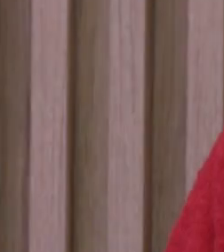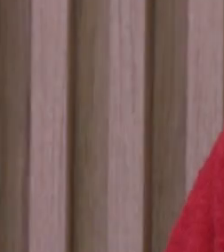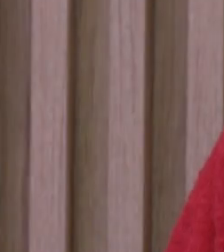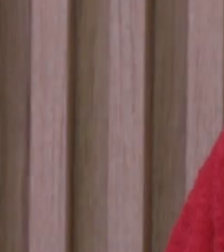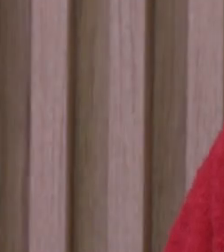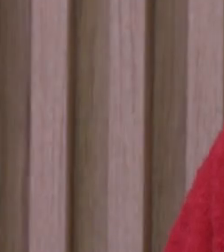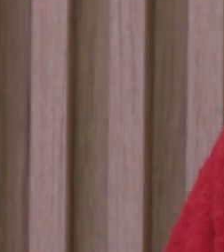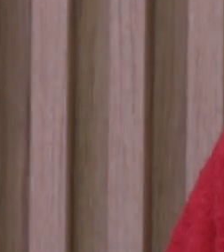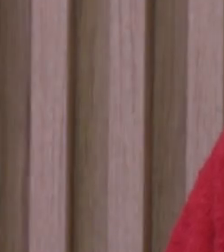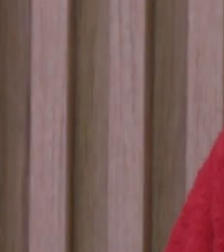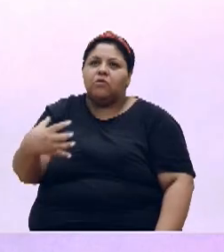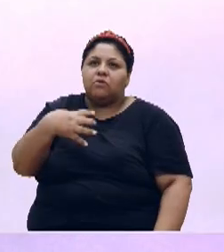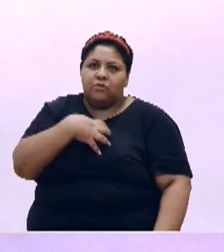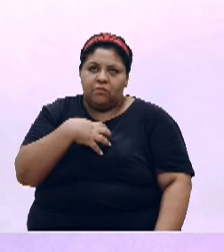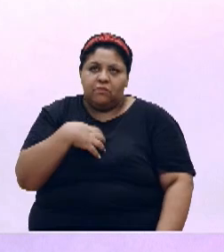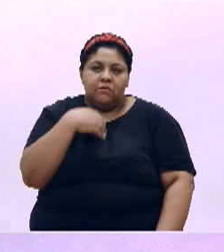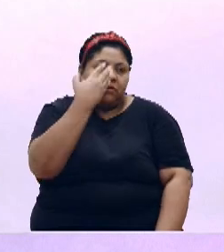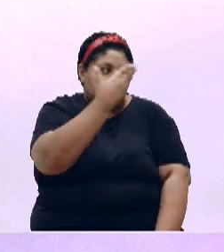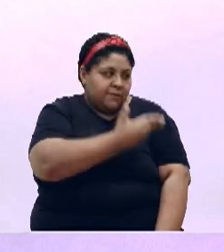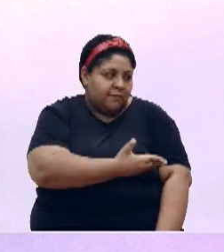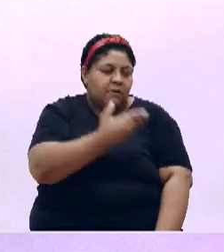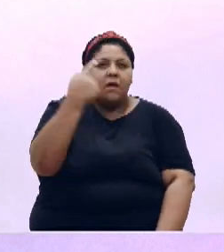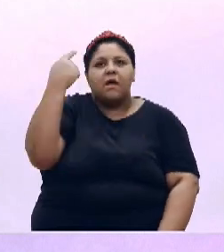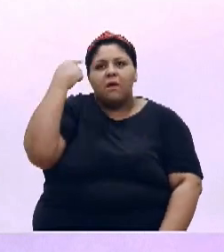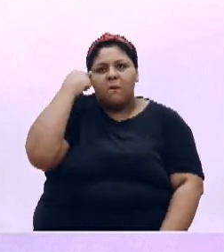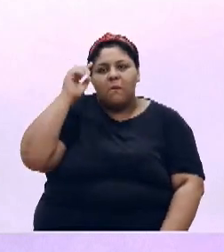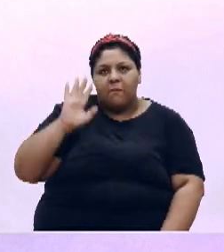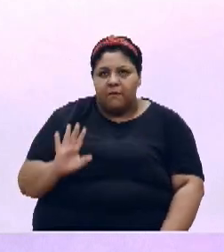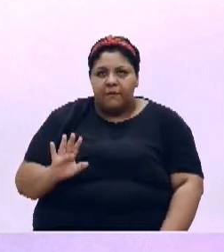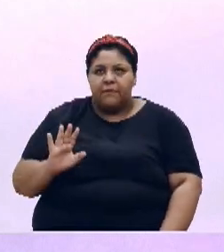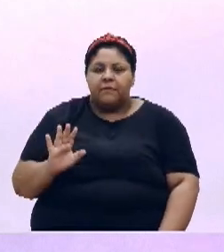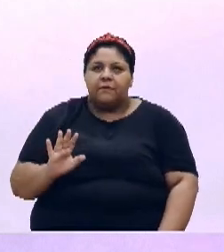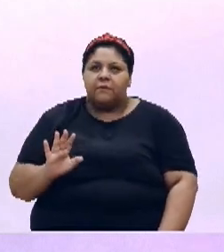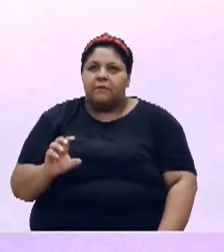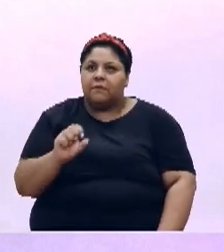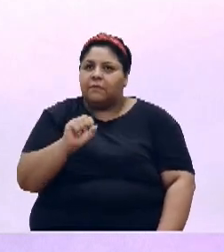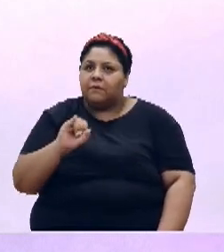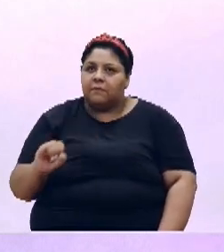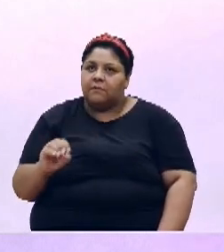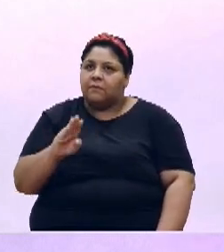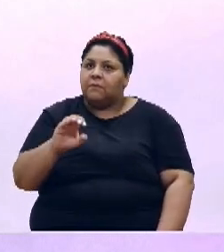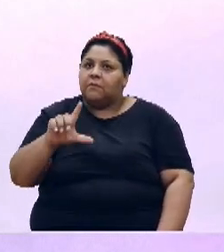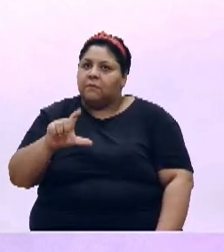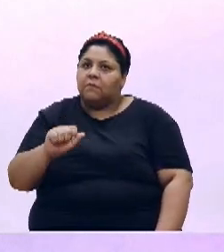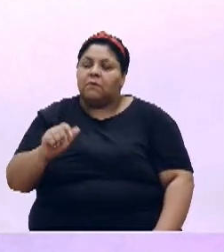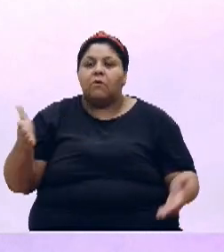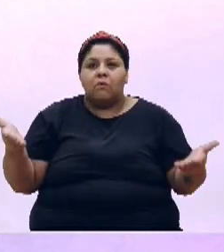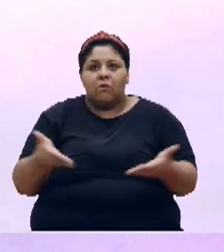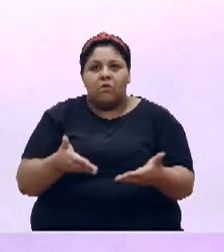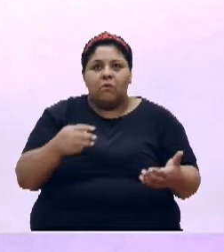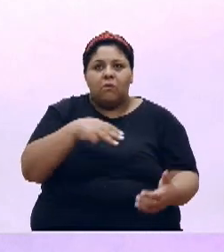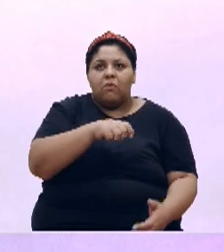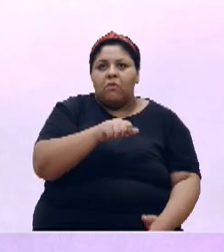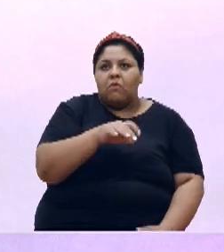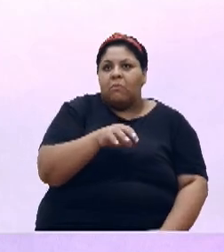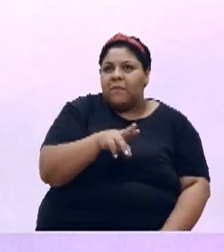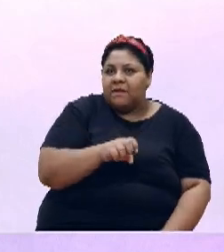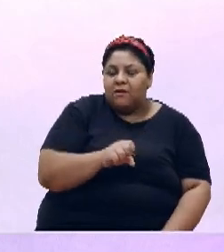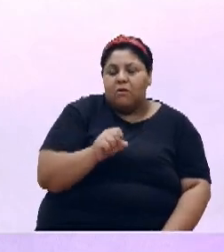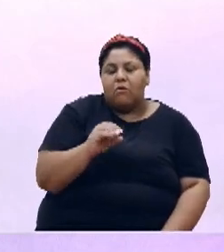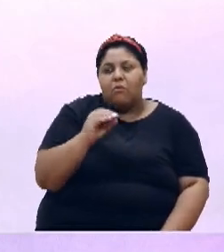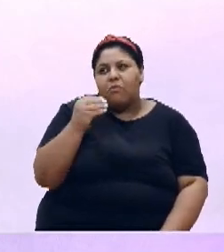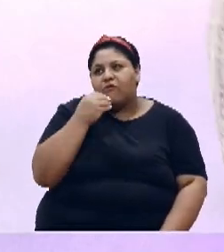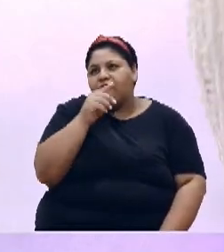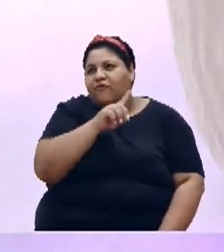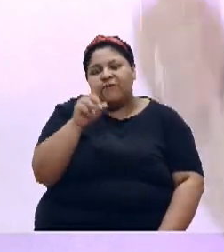outra forma que a Carol. Eu penso, se a Bela estivesse aqui, o Mateu não estaria. Porque